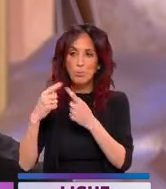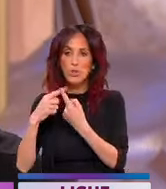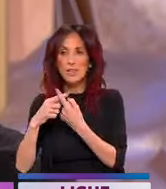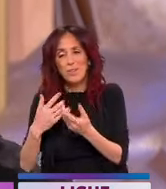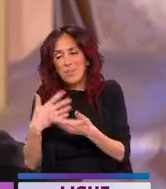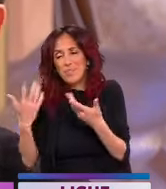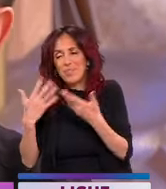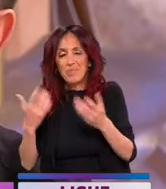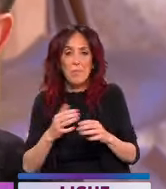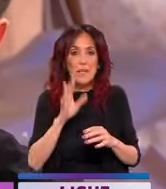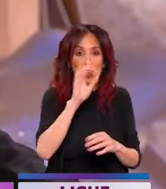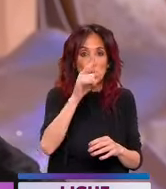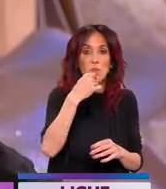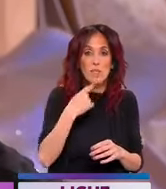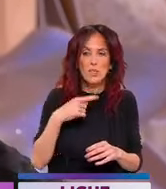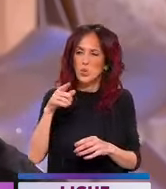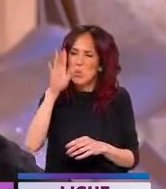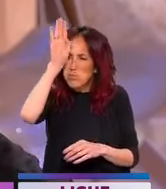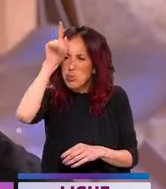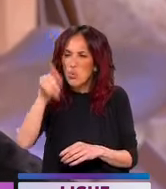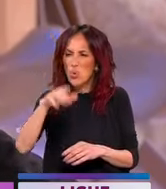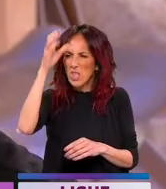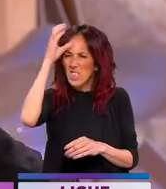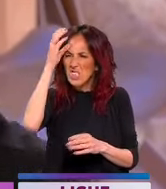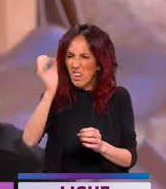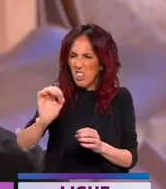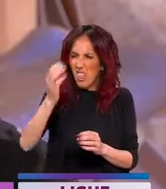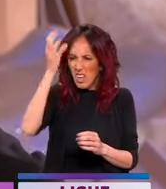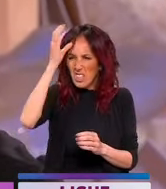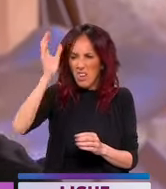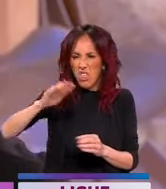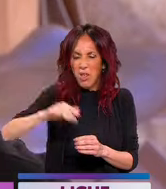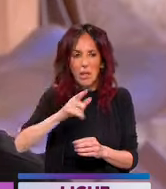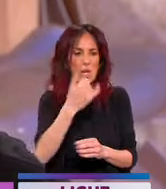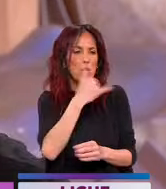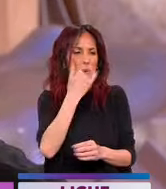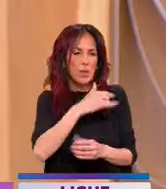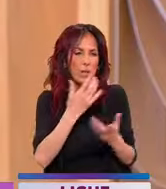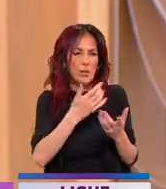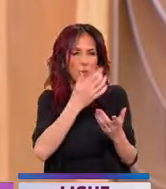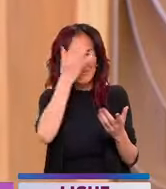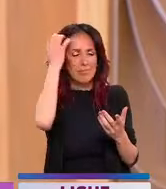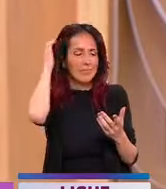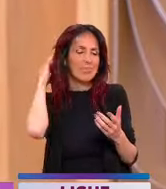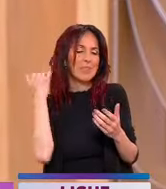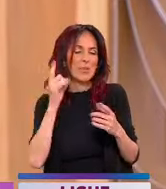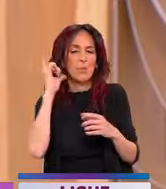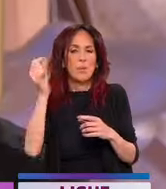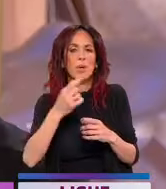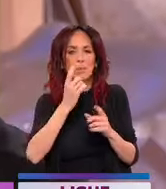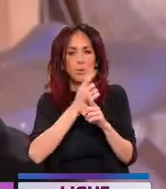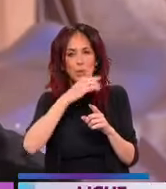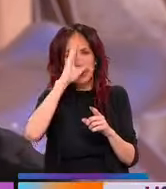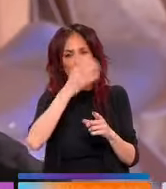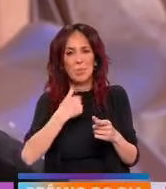que é tu se me disseres a mim tu és mesmo burro e és pouco inteligente eu rio-me e vou-me embora porque tu sabes porque tu sabes que não és nem burro nem pouco inteligente pois se